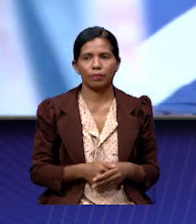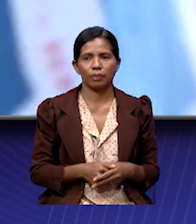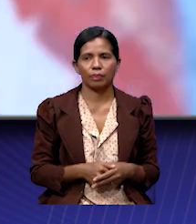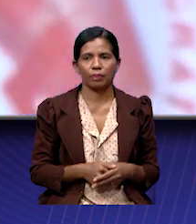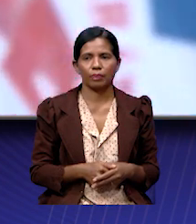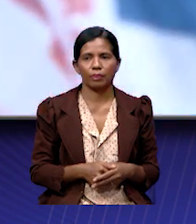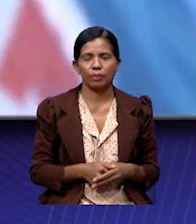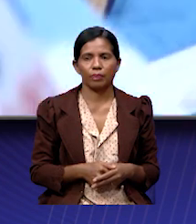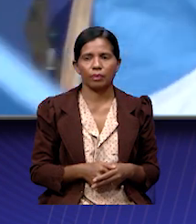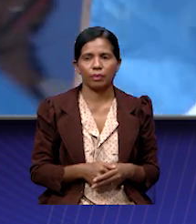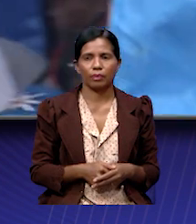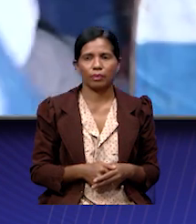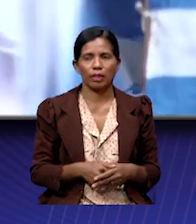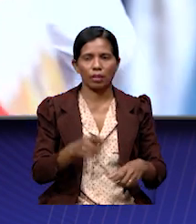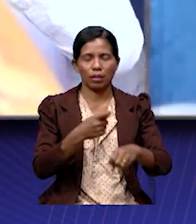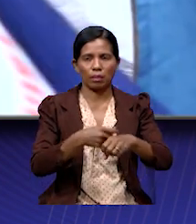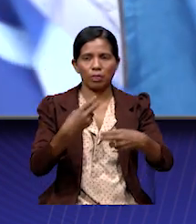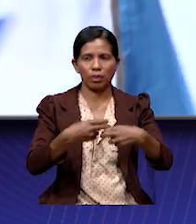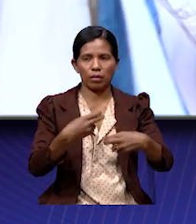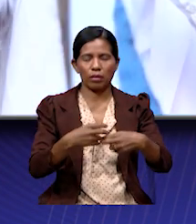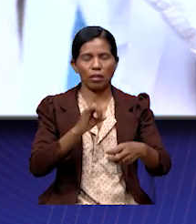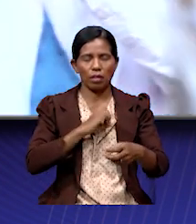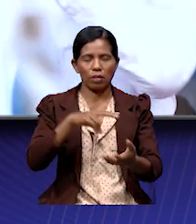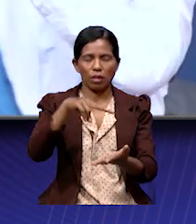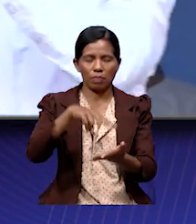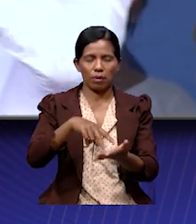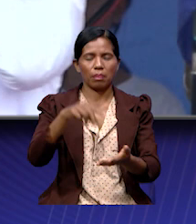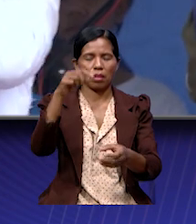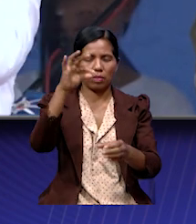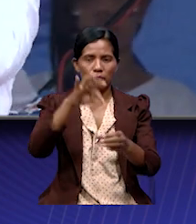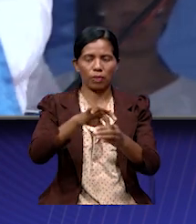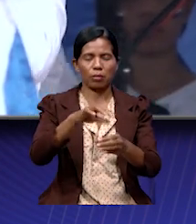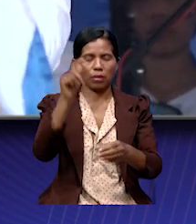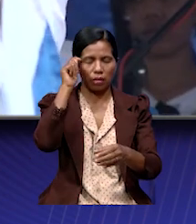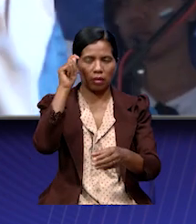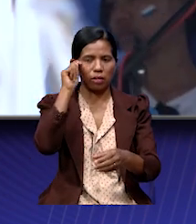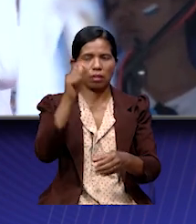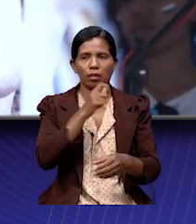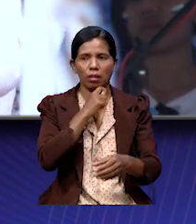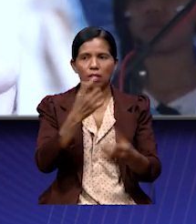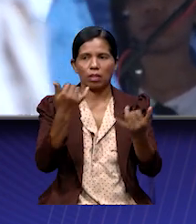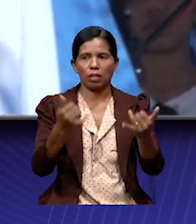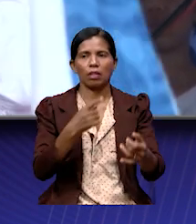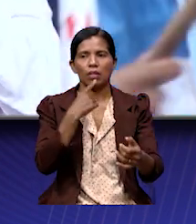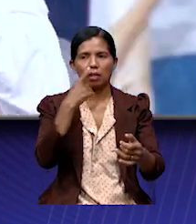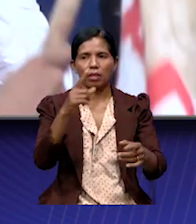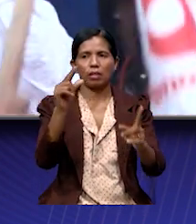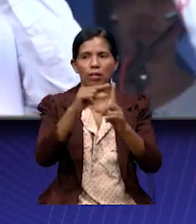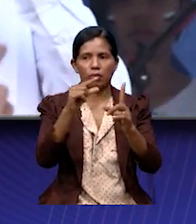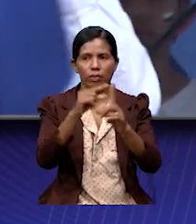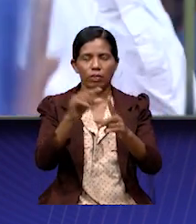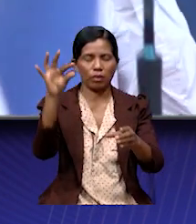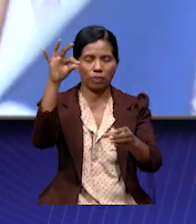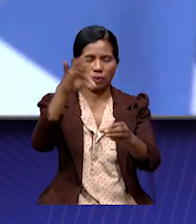Olha que a situação difícil, né? O Amrigo para vota para Mount Taur, não sabe que agora a situação de aquela, orienta de telefone, den,